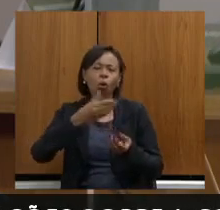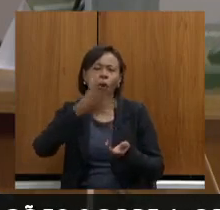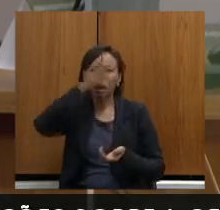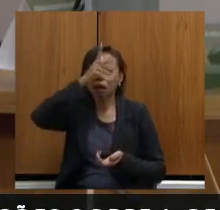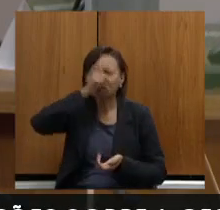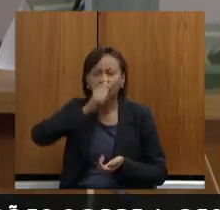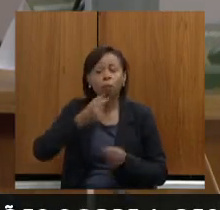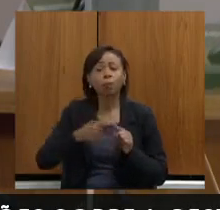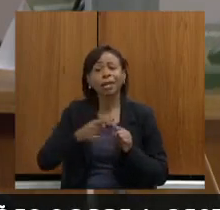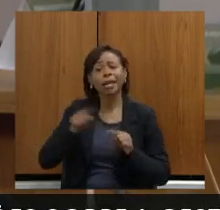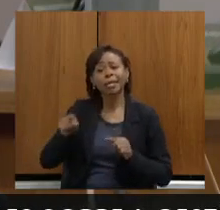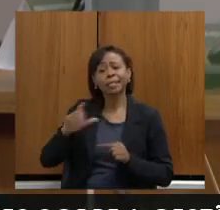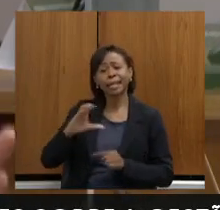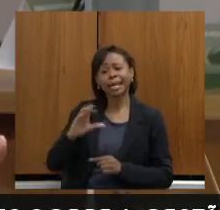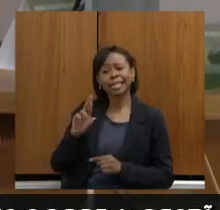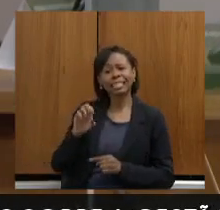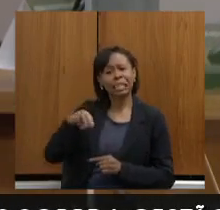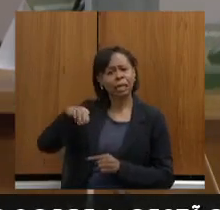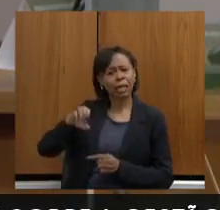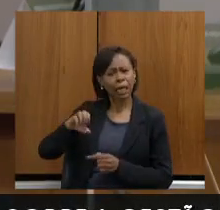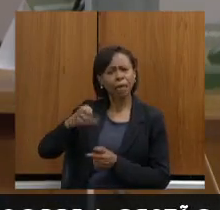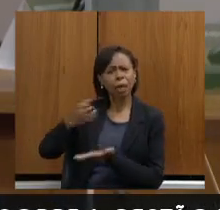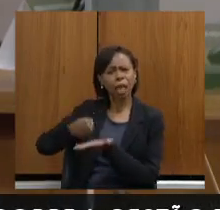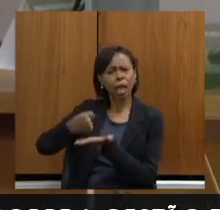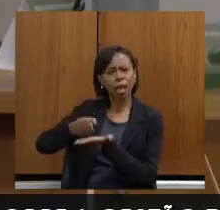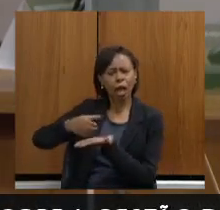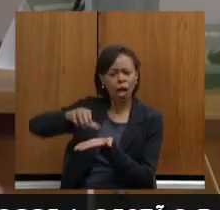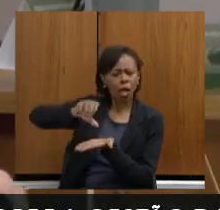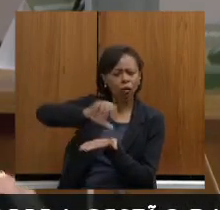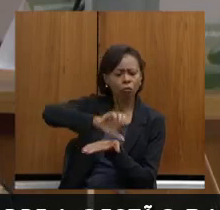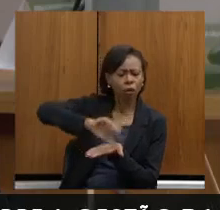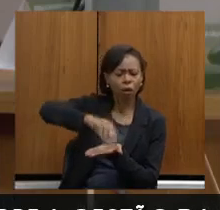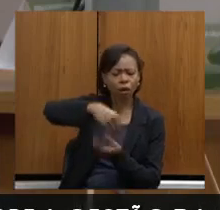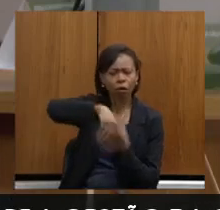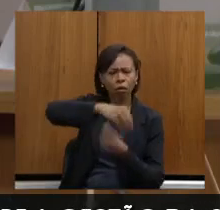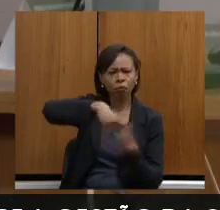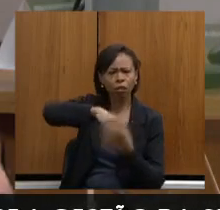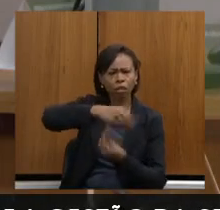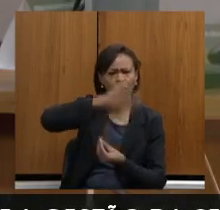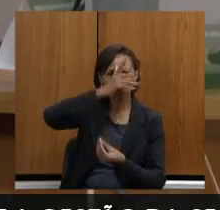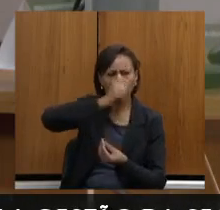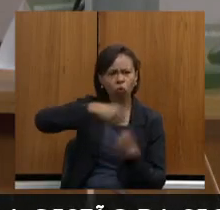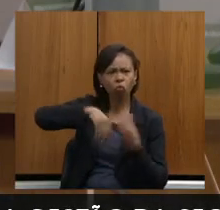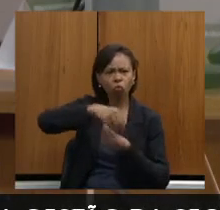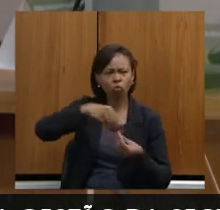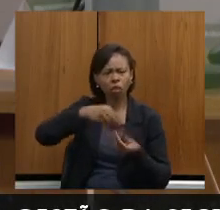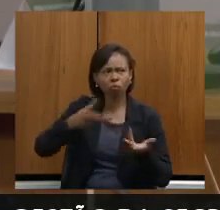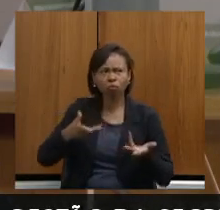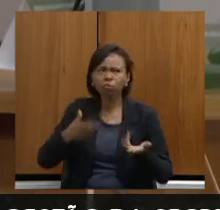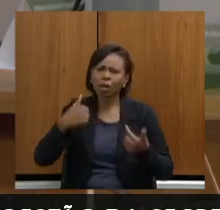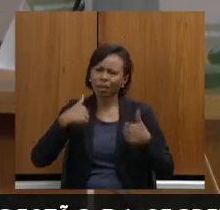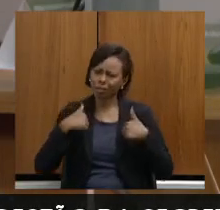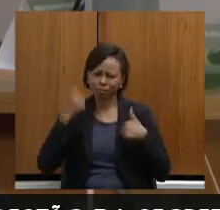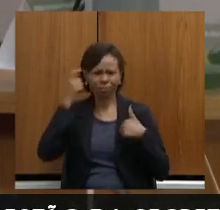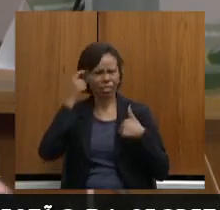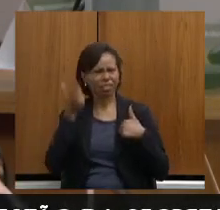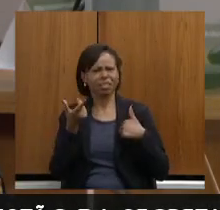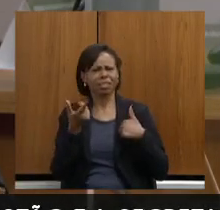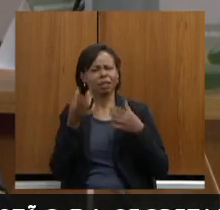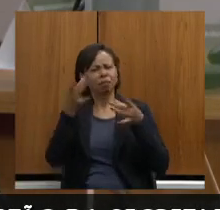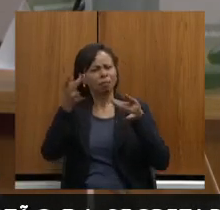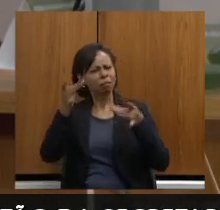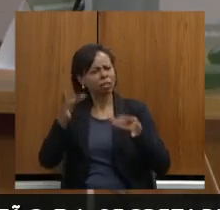usava creme de leite então ela tava oferecendo leite e eu falei poxa a gente precisa realmente ser bem detalhista